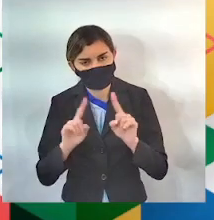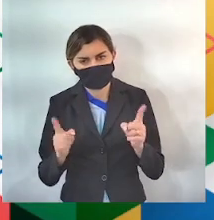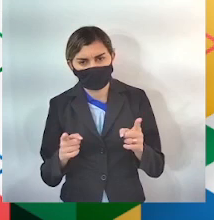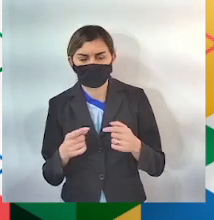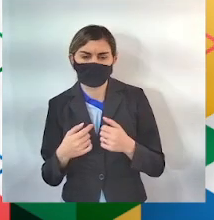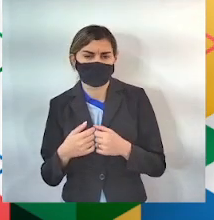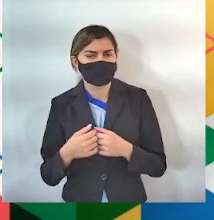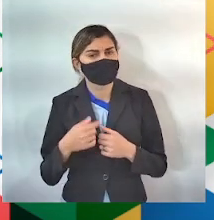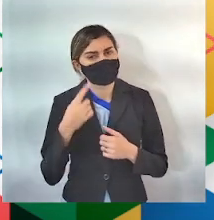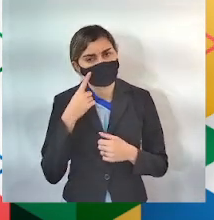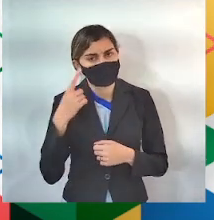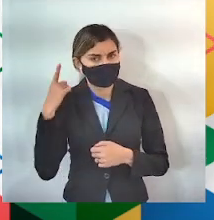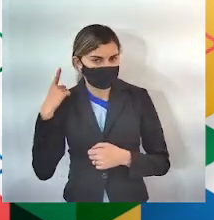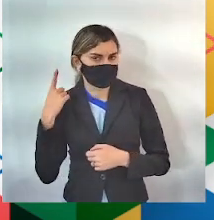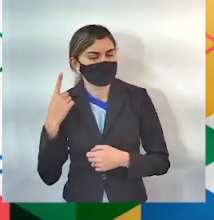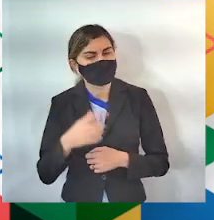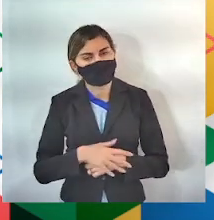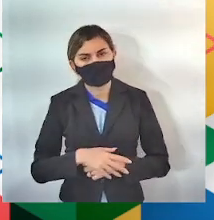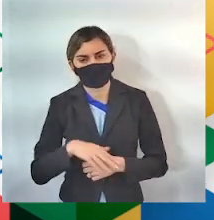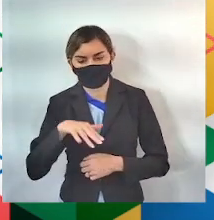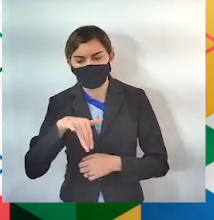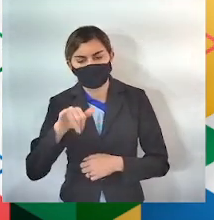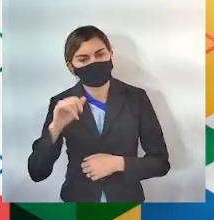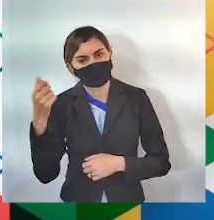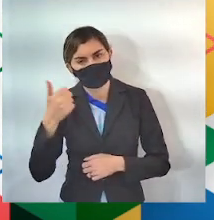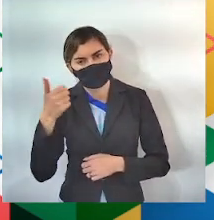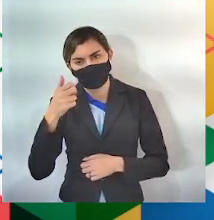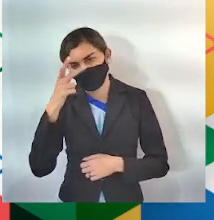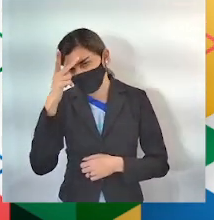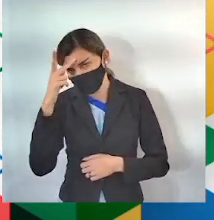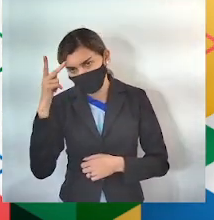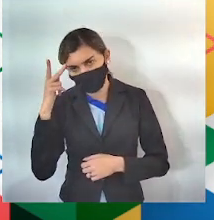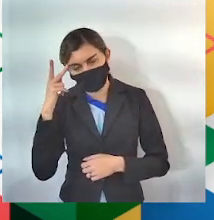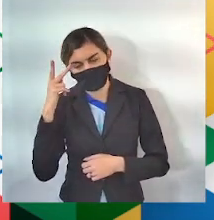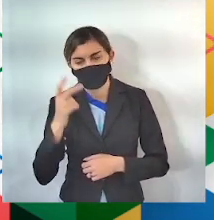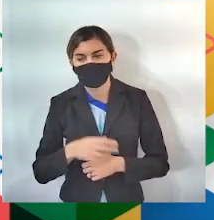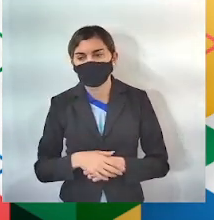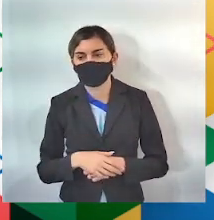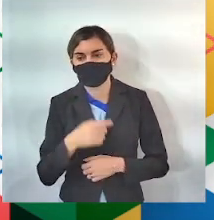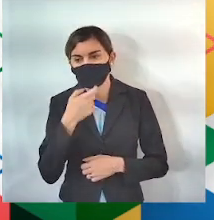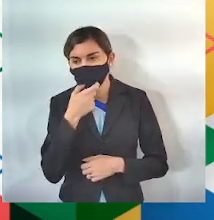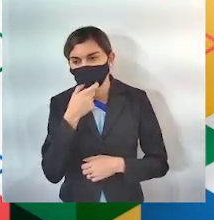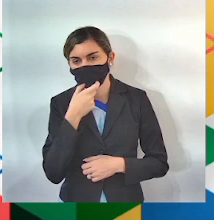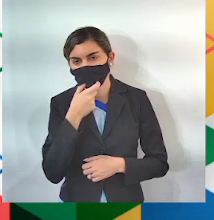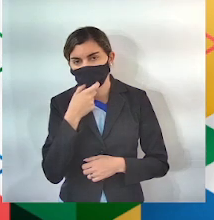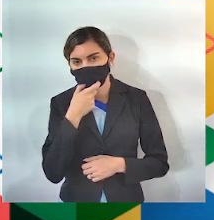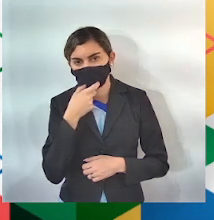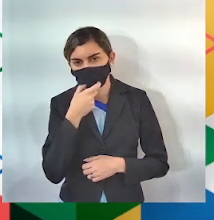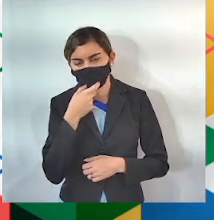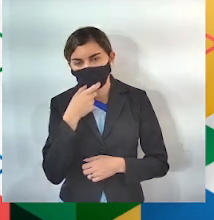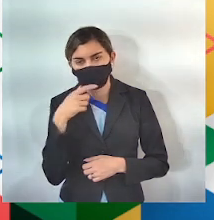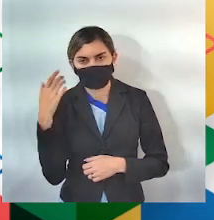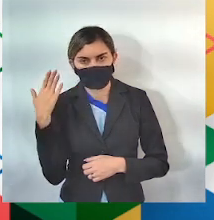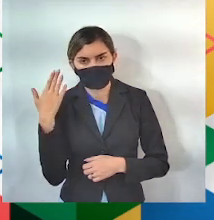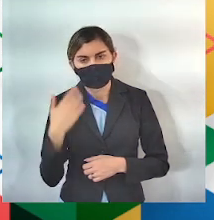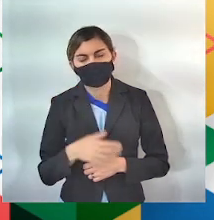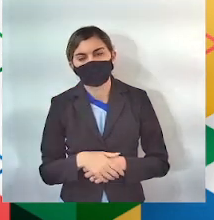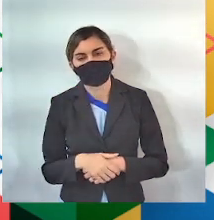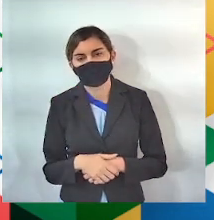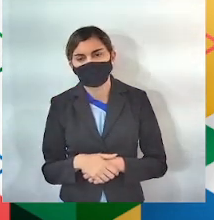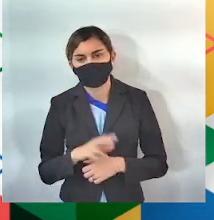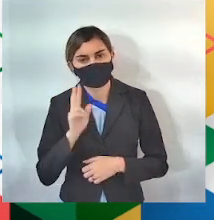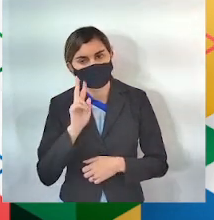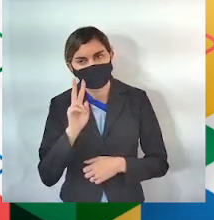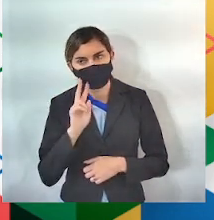Mine, para a primeira pessoa, né? Mine, yours. His, hers.